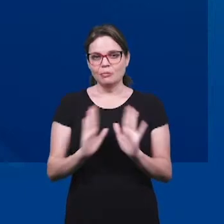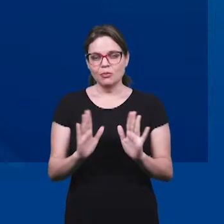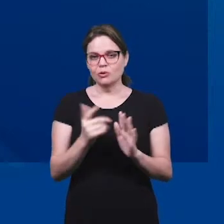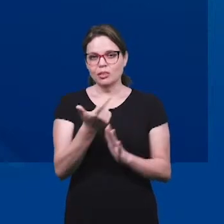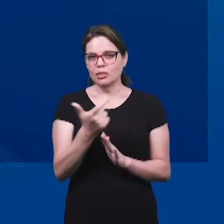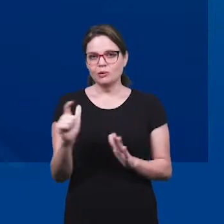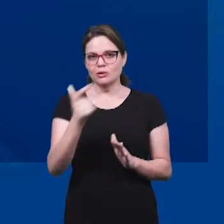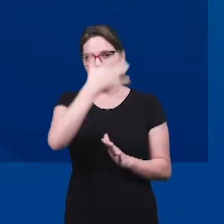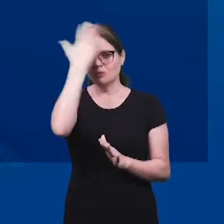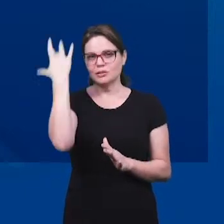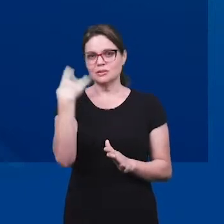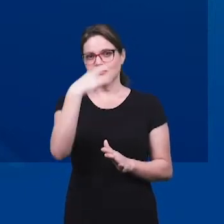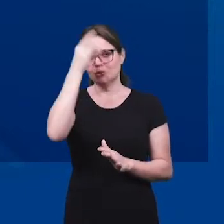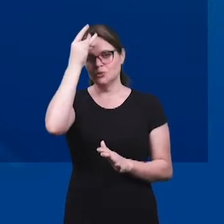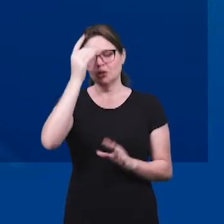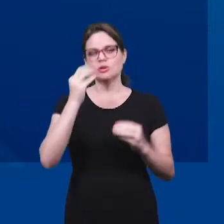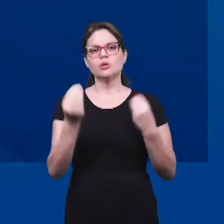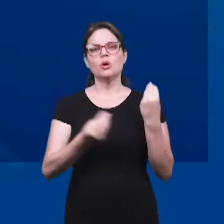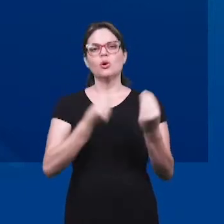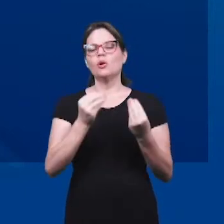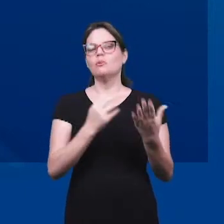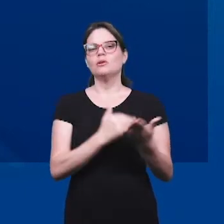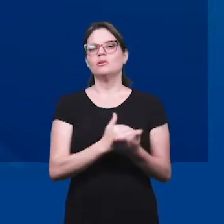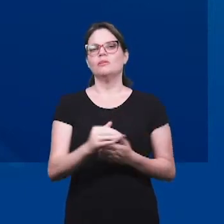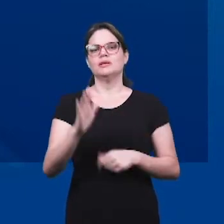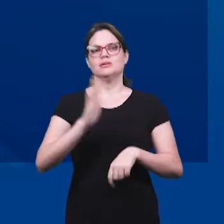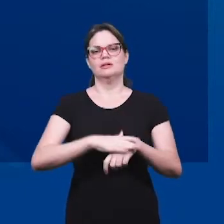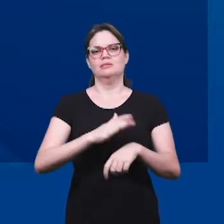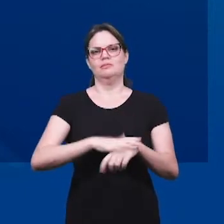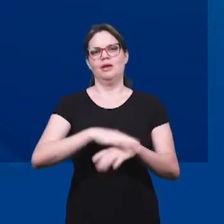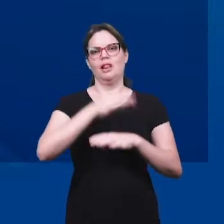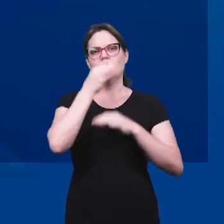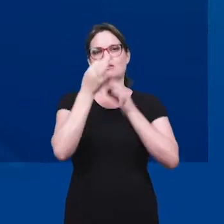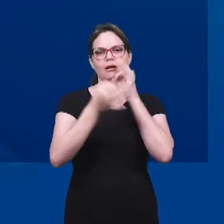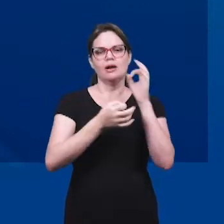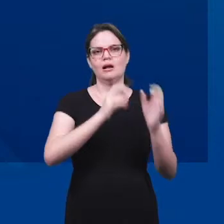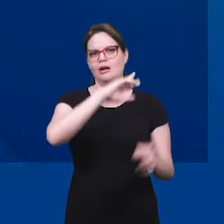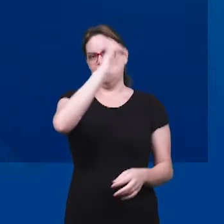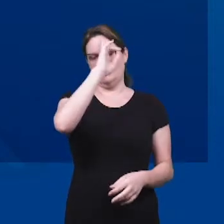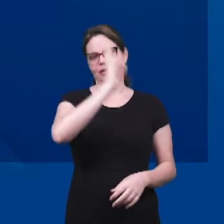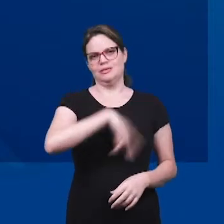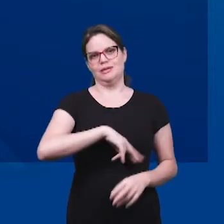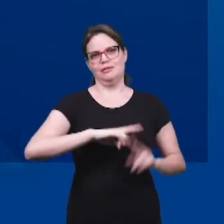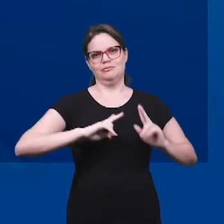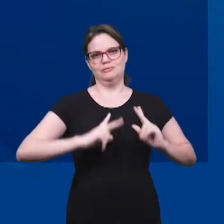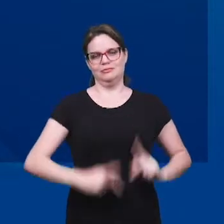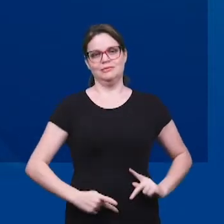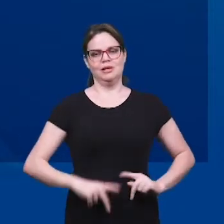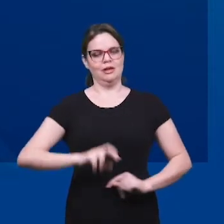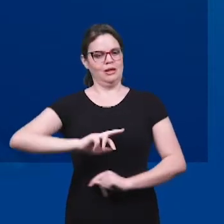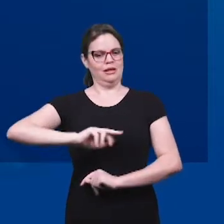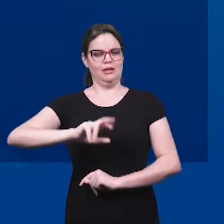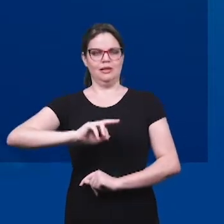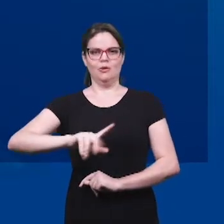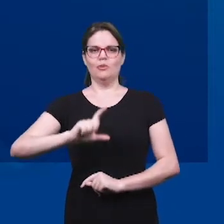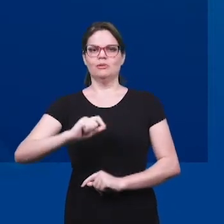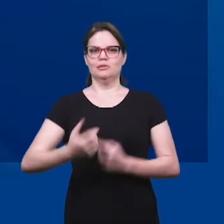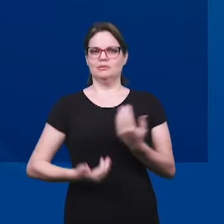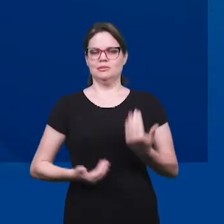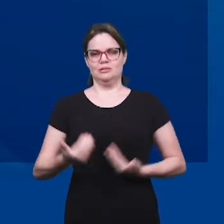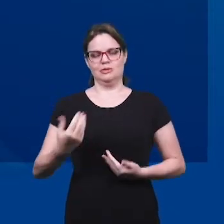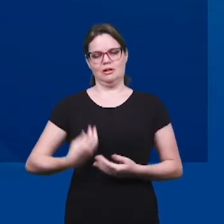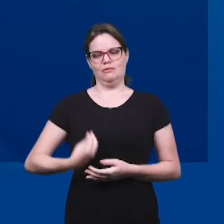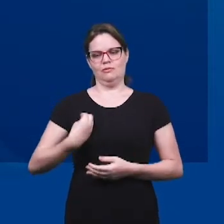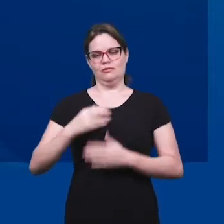festa passa a ser conduzida pela conversa, pelo argumento. E não é isso que a igreja fiel vive, e que Paulo diz